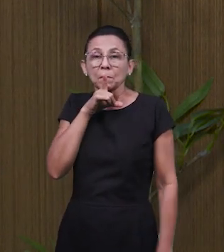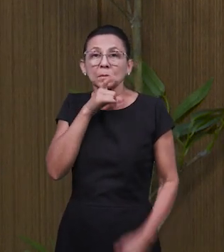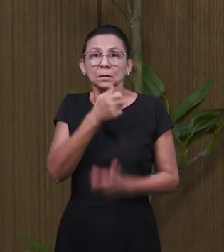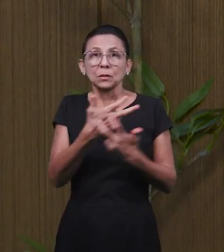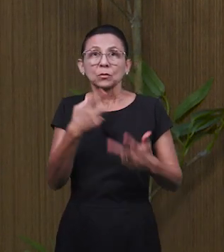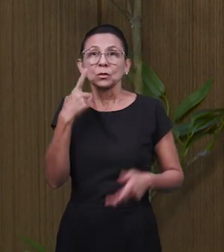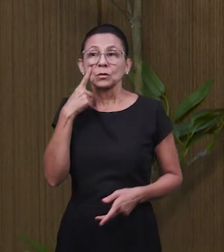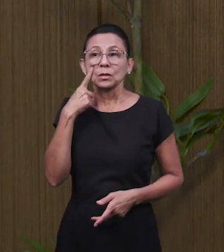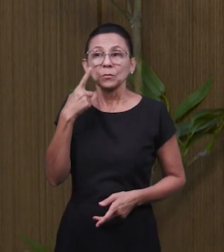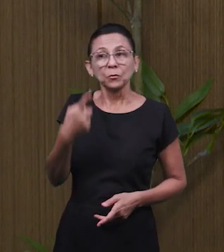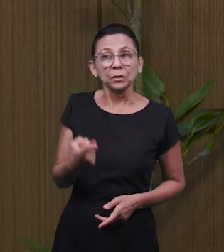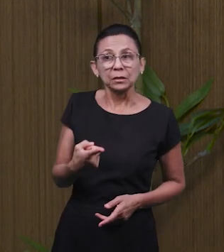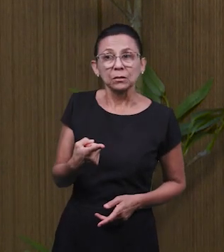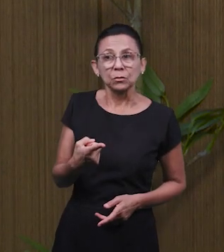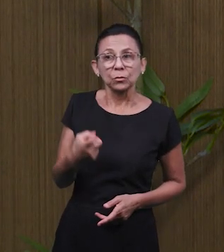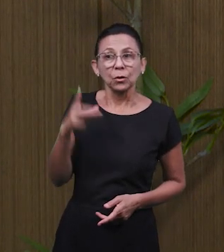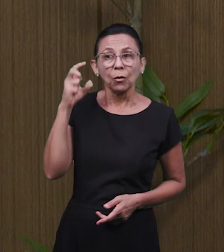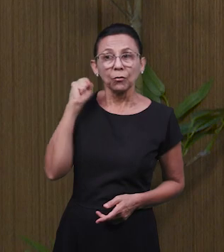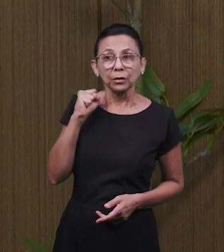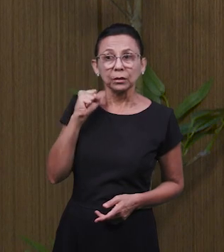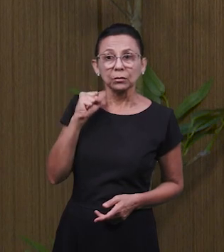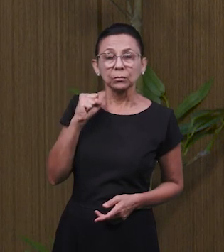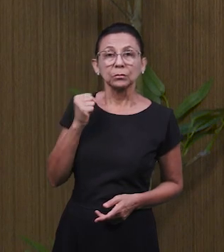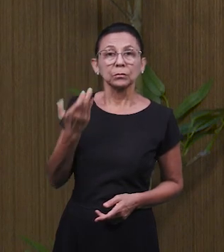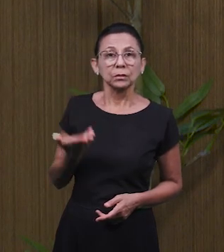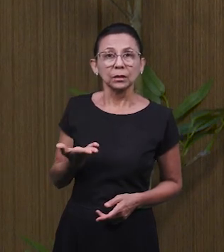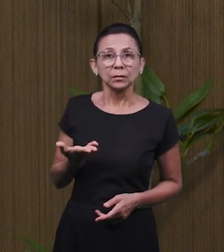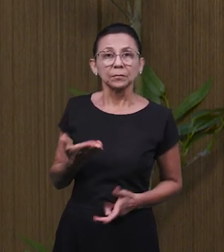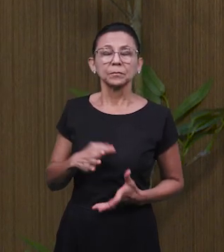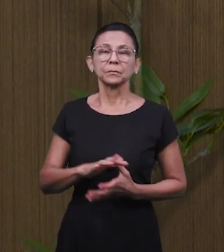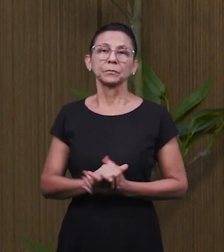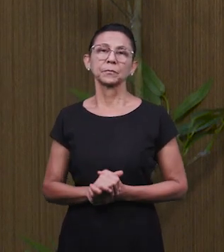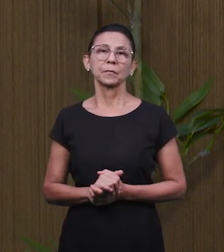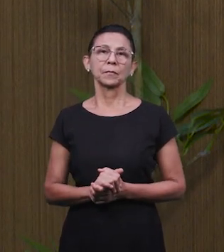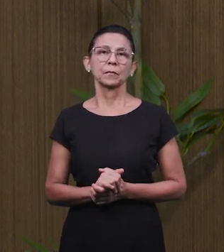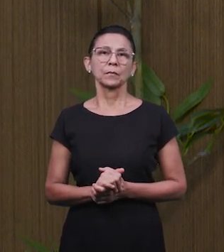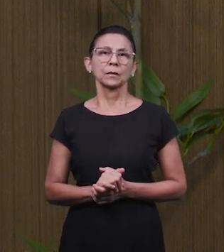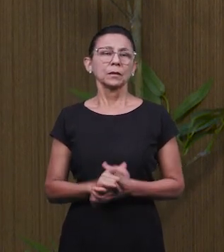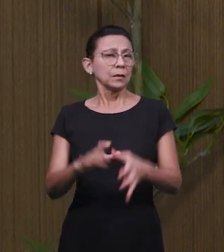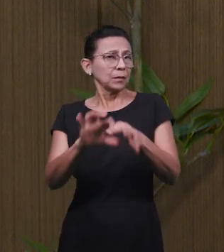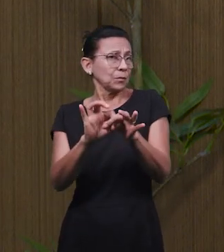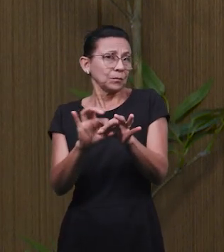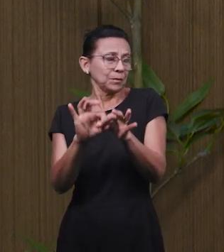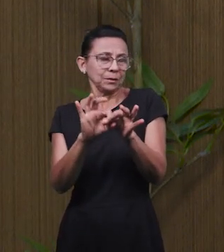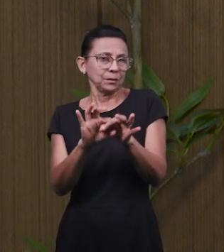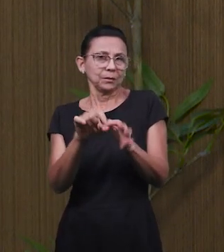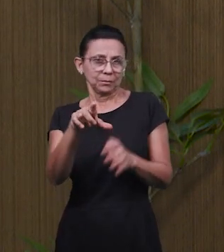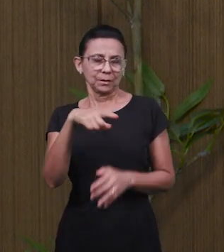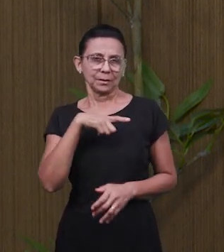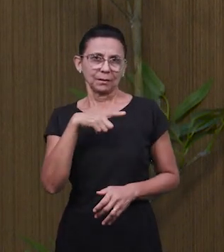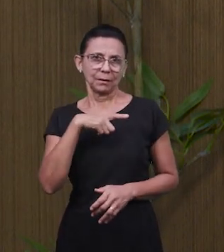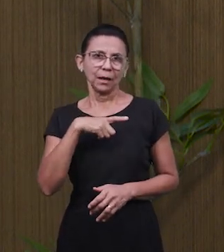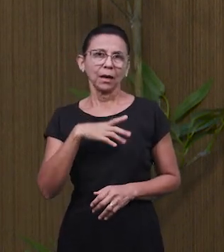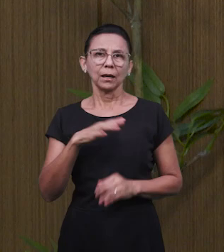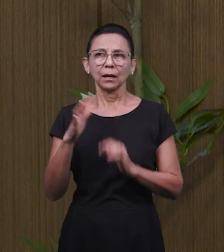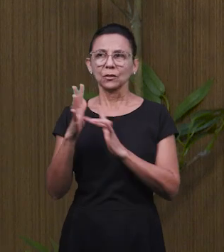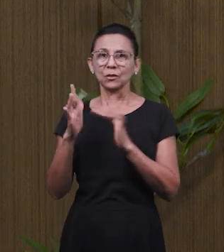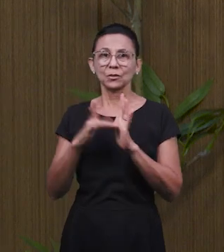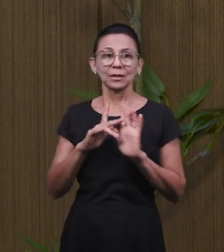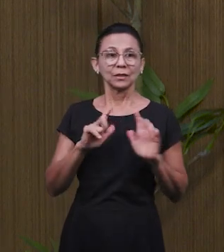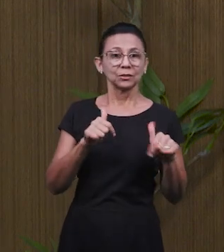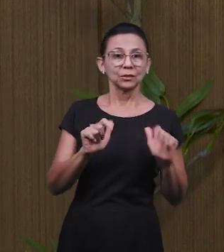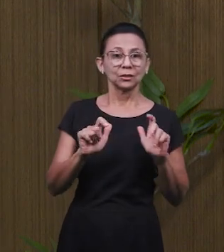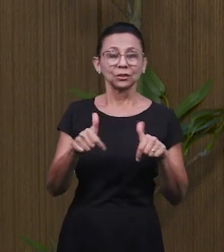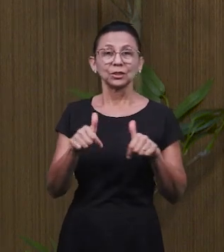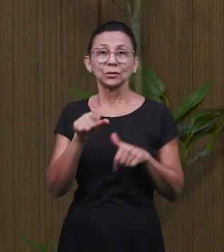temos ouvido. A comunhão faz isso. Se você tem comunhão, Jesus está fazendo alguma coisa, está operando